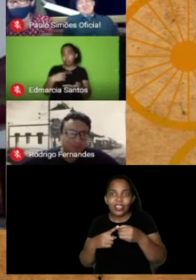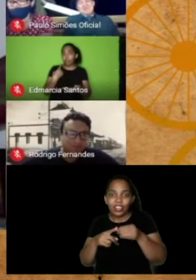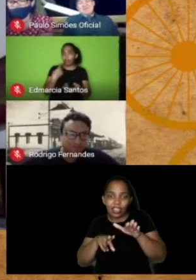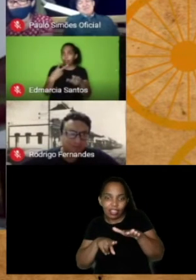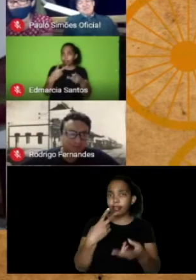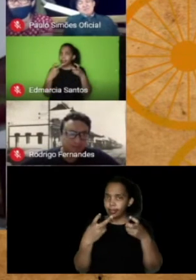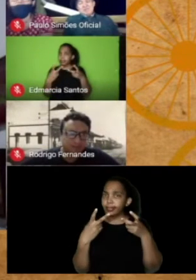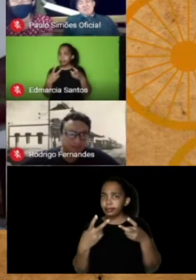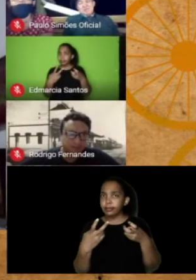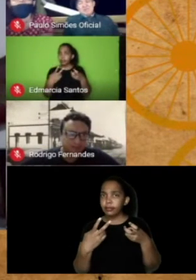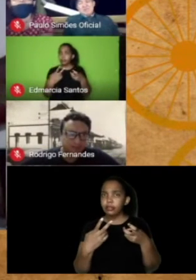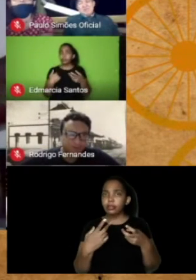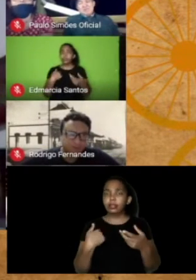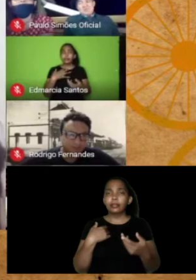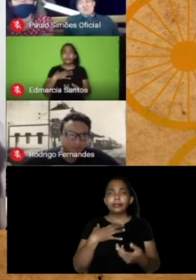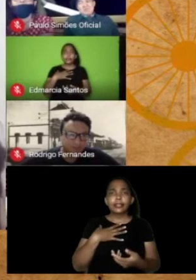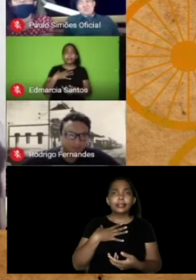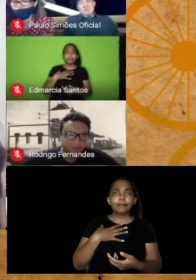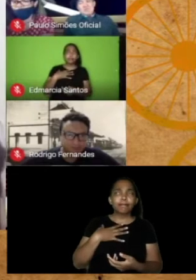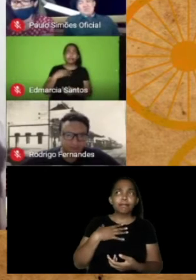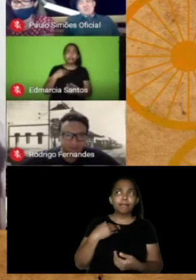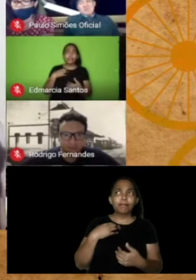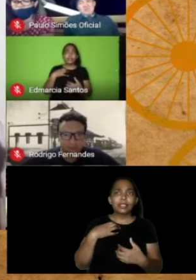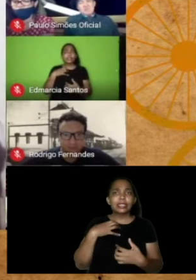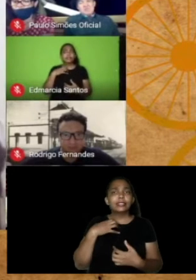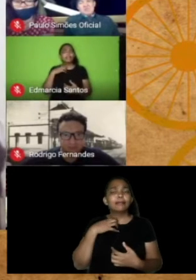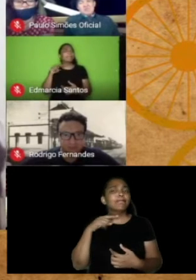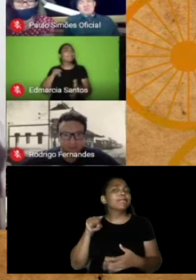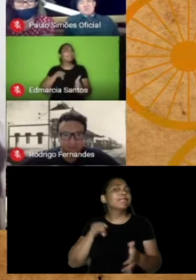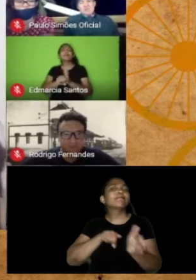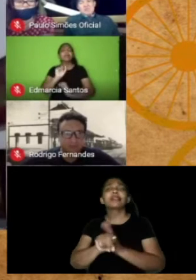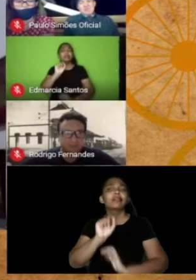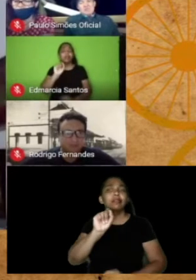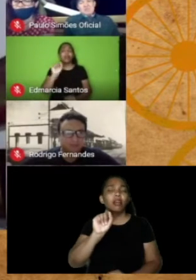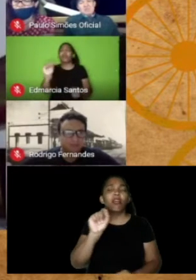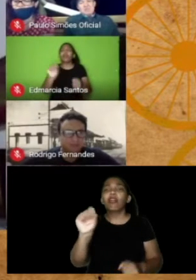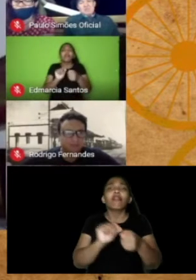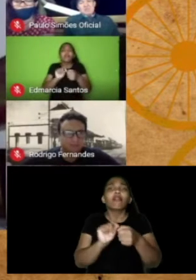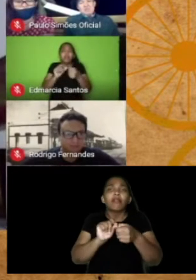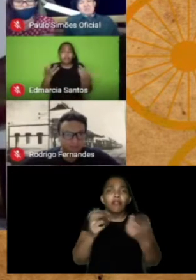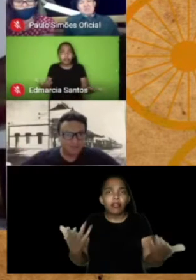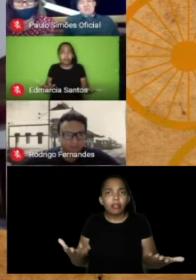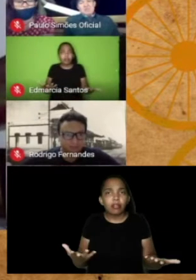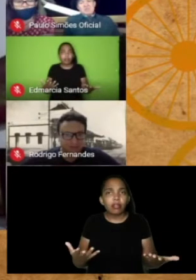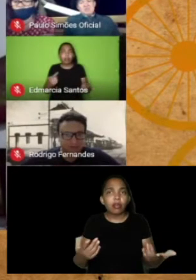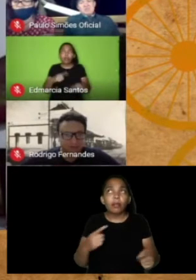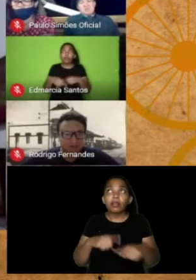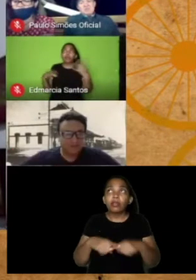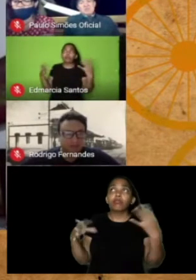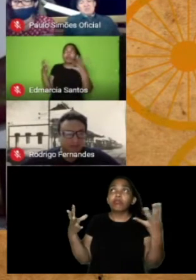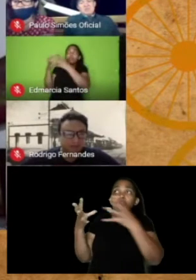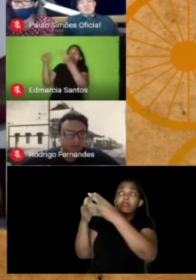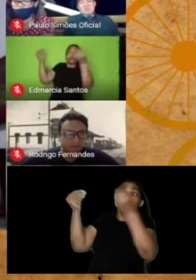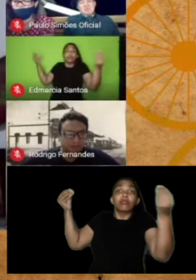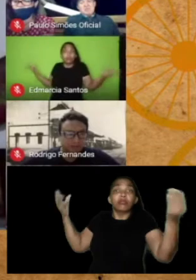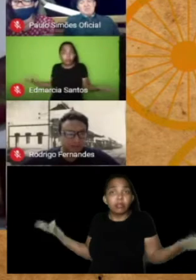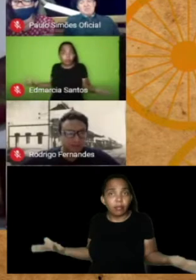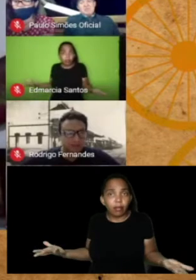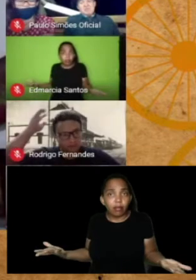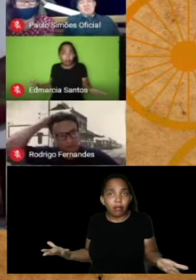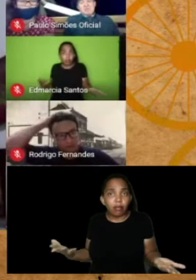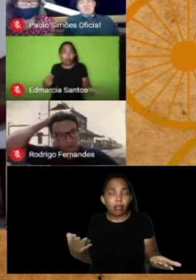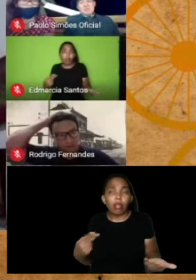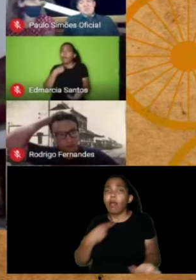a minha grande indagação é como fazer para que esse bem tombado não fique às moscas. Ele não tem que virar